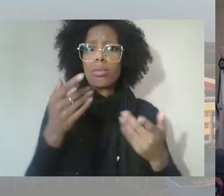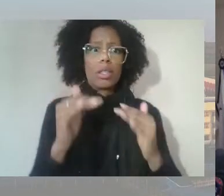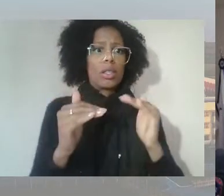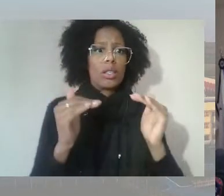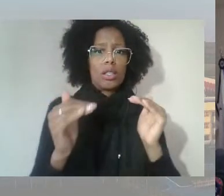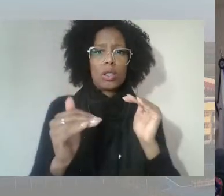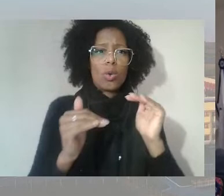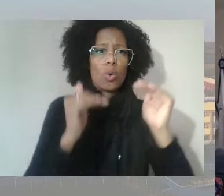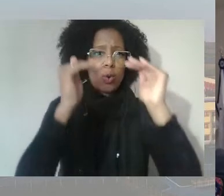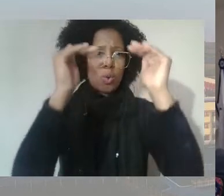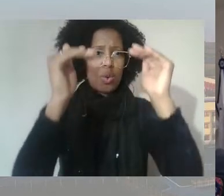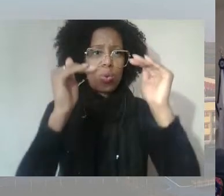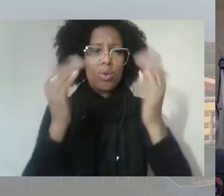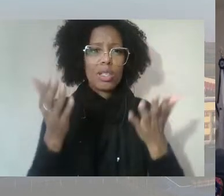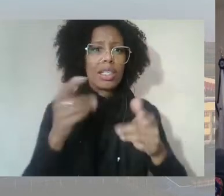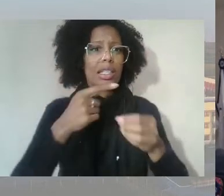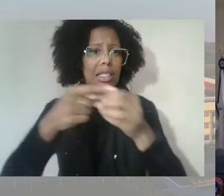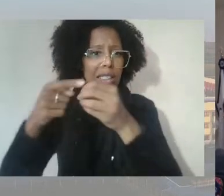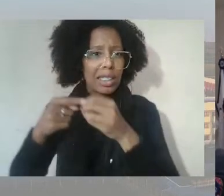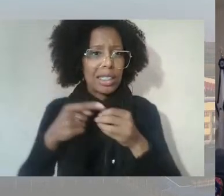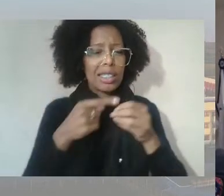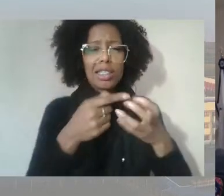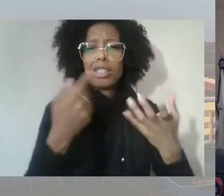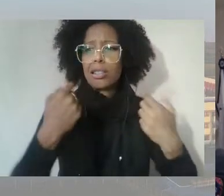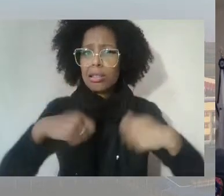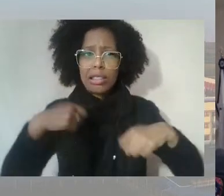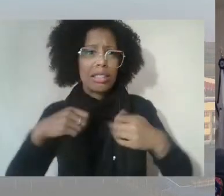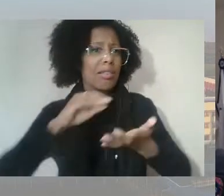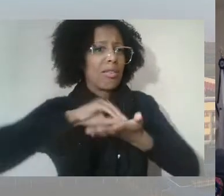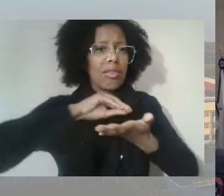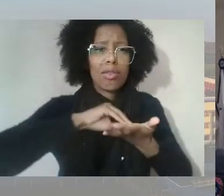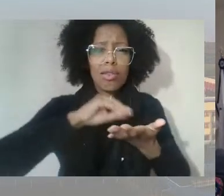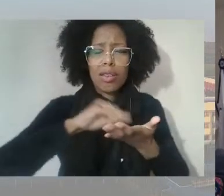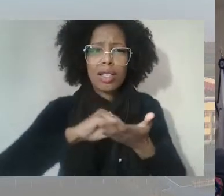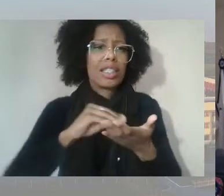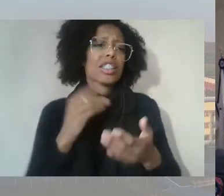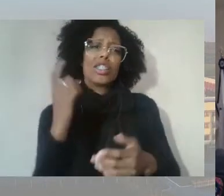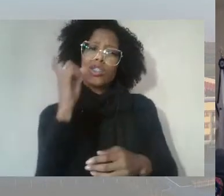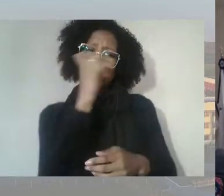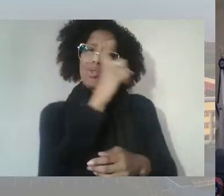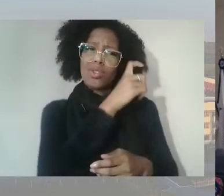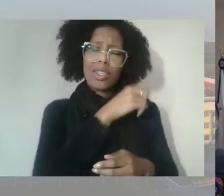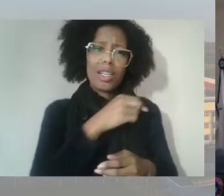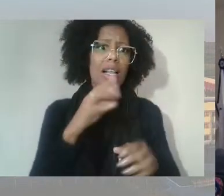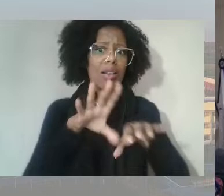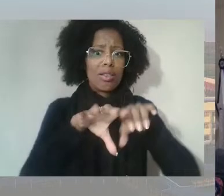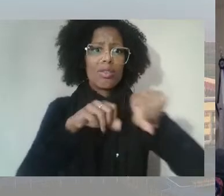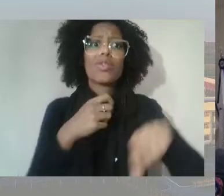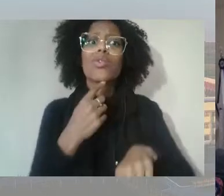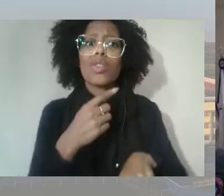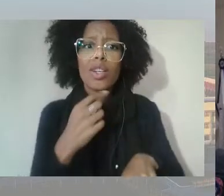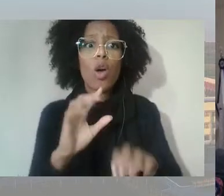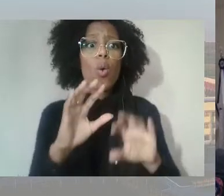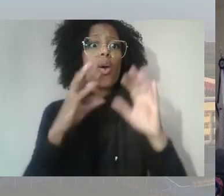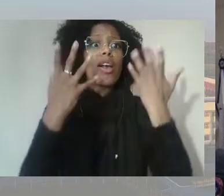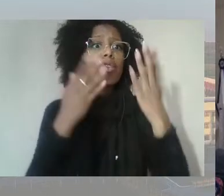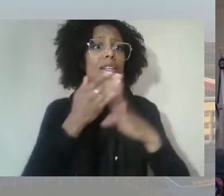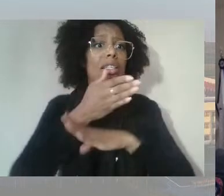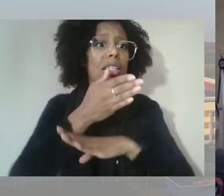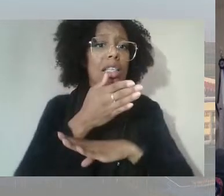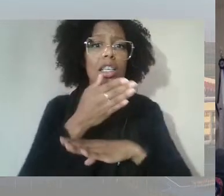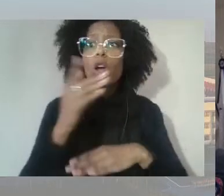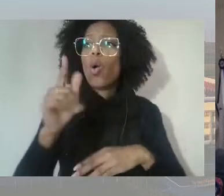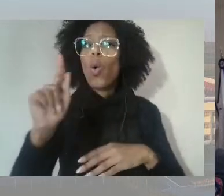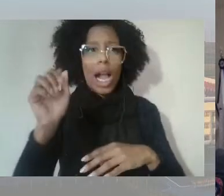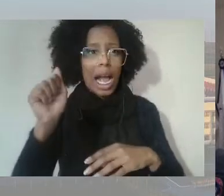de ir para as cidades e passar necessidade, passar fome para se formar, passar fome para ir em evento representando a Unipampa. O Gabriel foi para